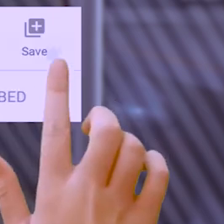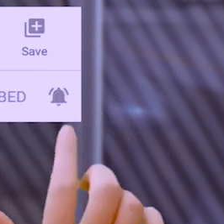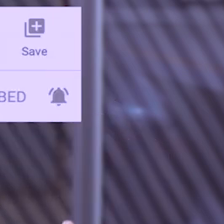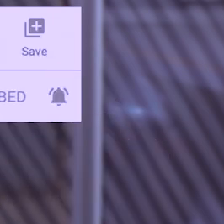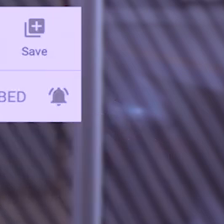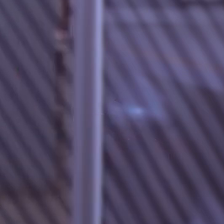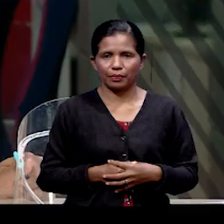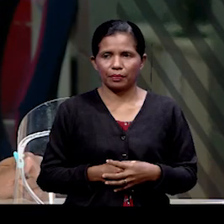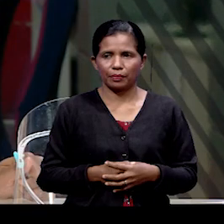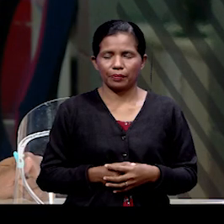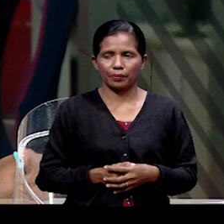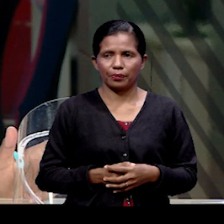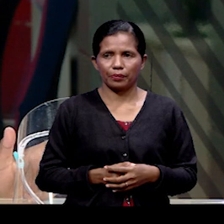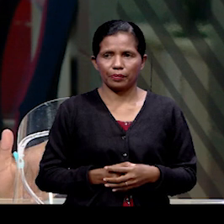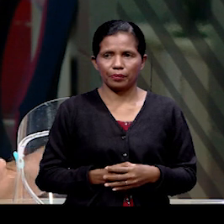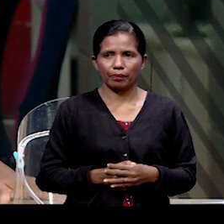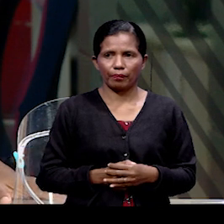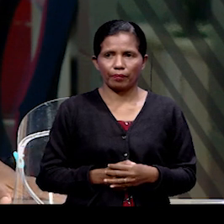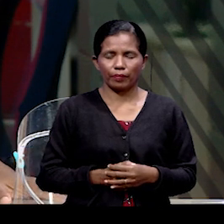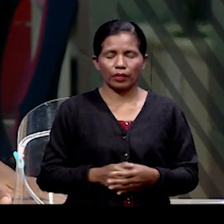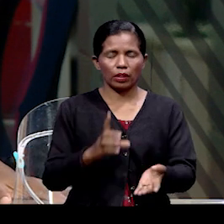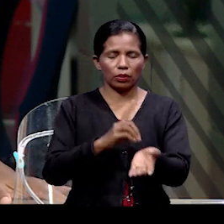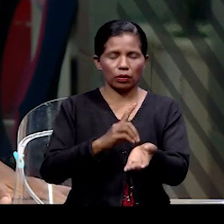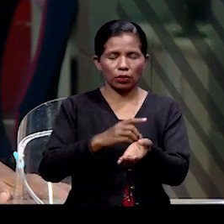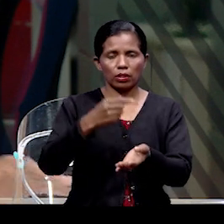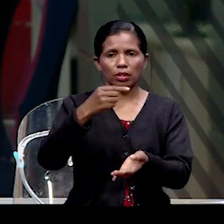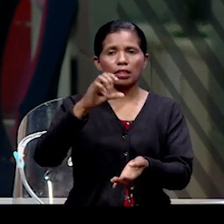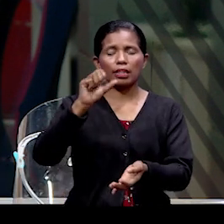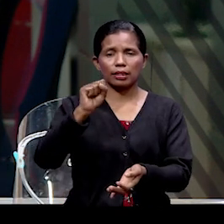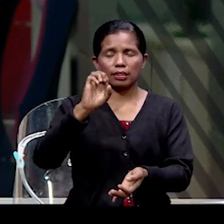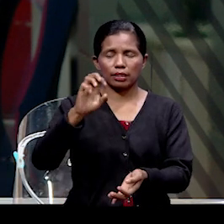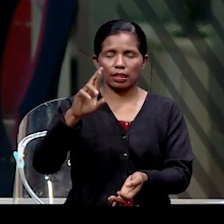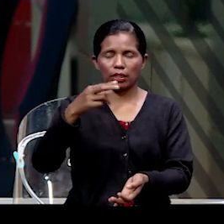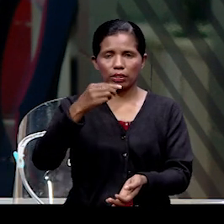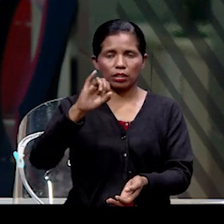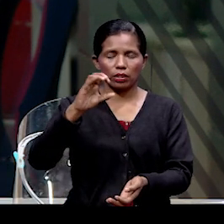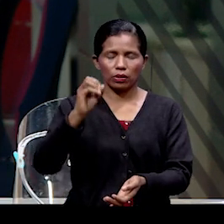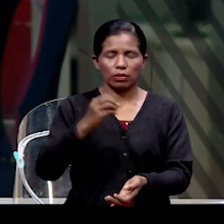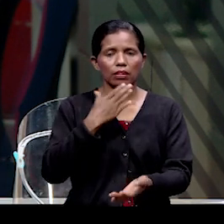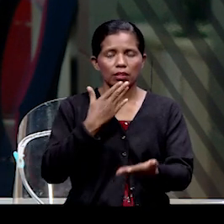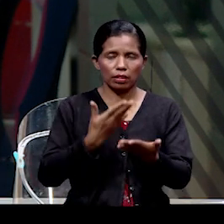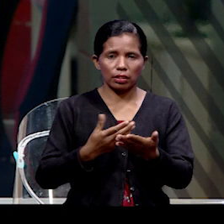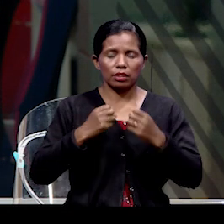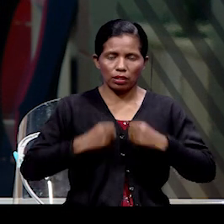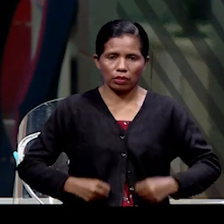de notificação. Dr. Sérgio Lobo, em condição de saúde recuperado, do Covid-19.